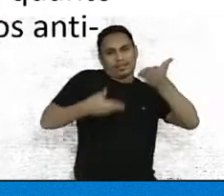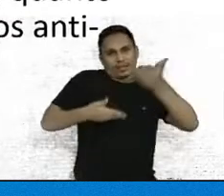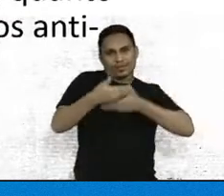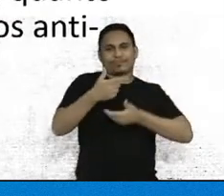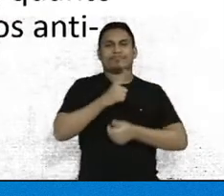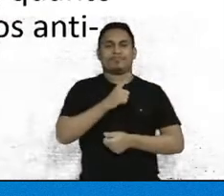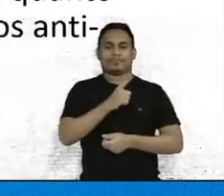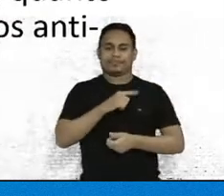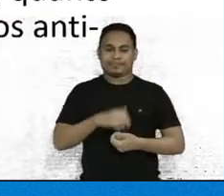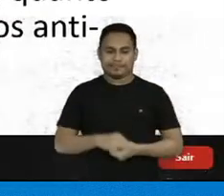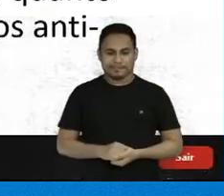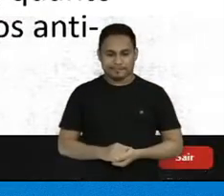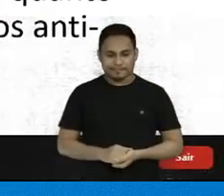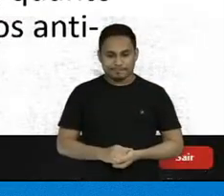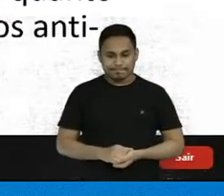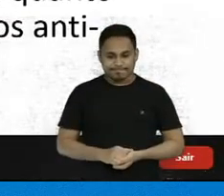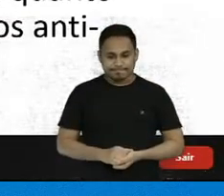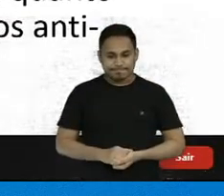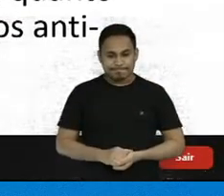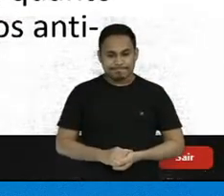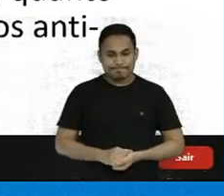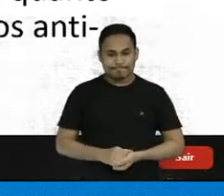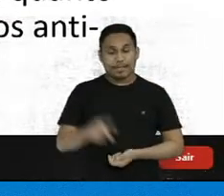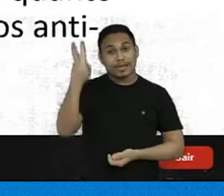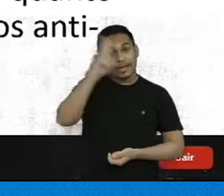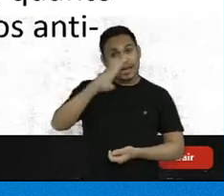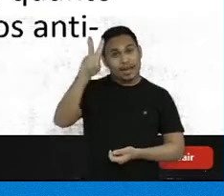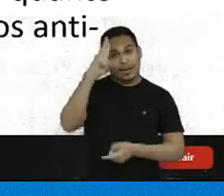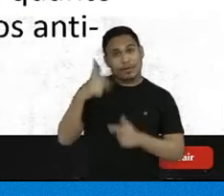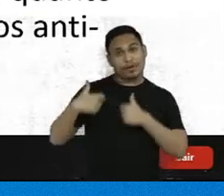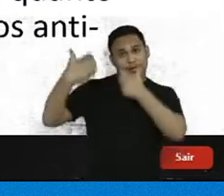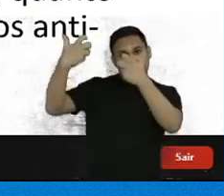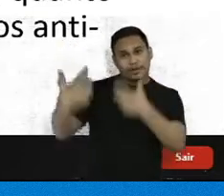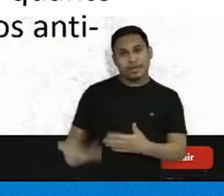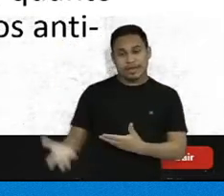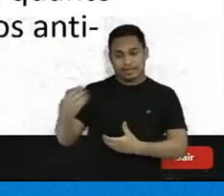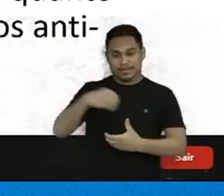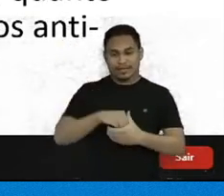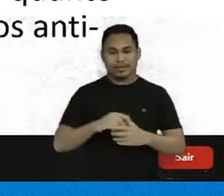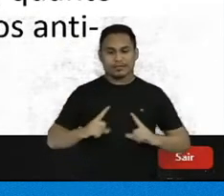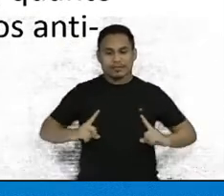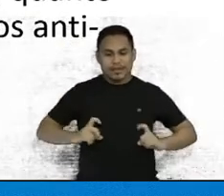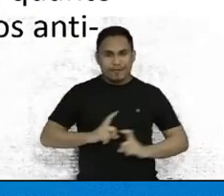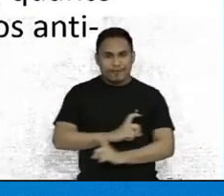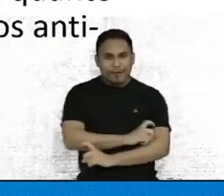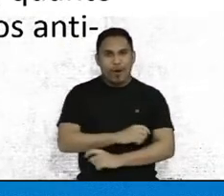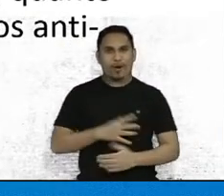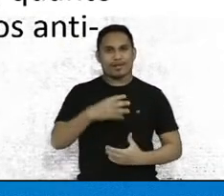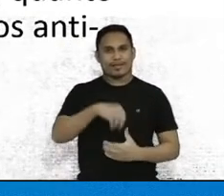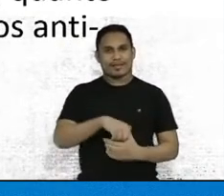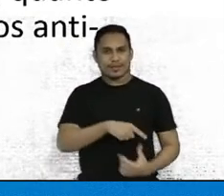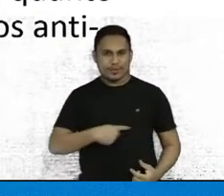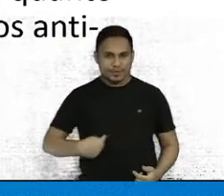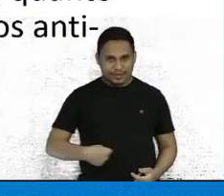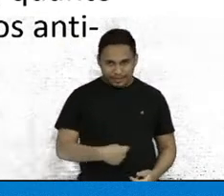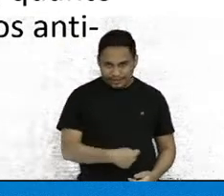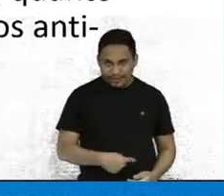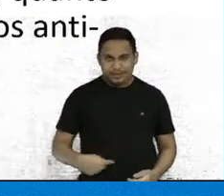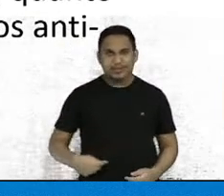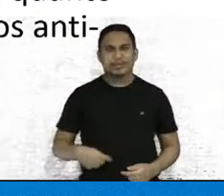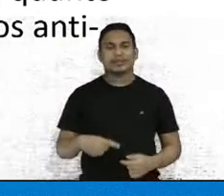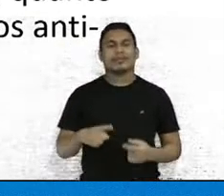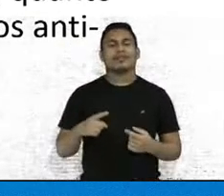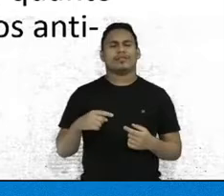Várias alterações. Lembra que eu falei da flora intestinal? Compra a antiga flora intestinal, a gente fala microbioma intestinal. Então,